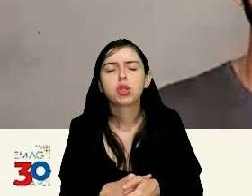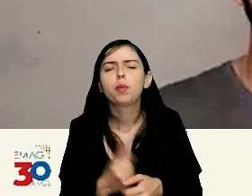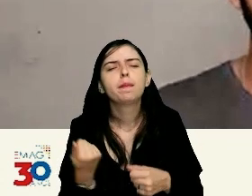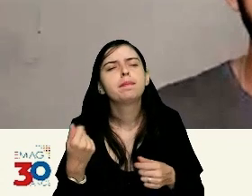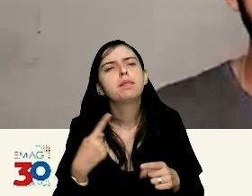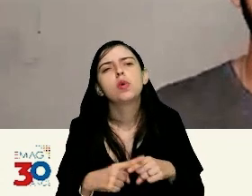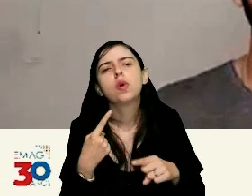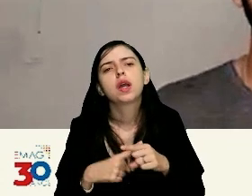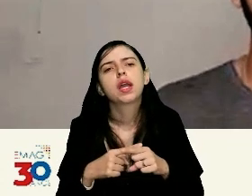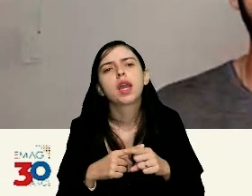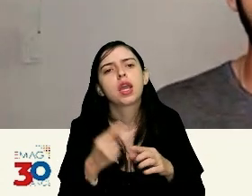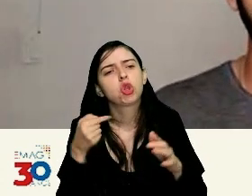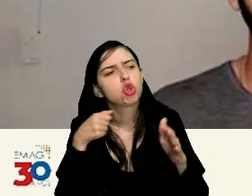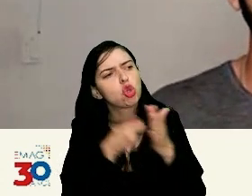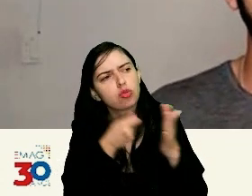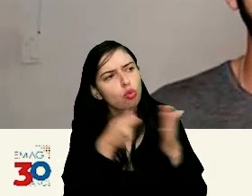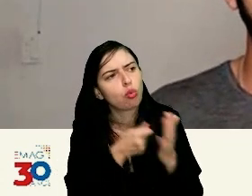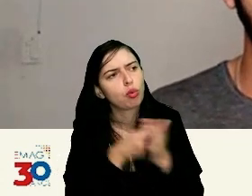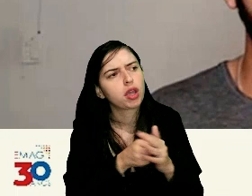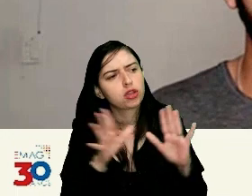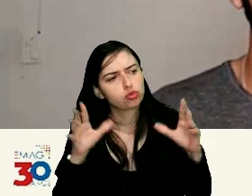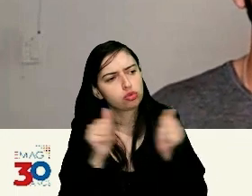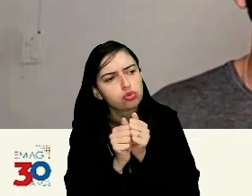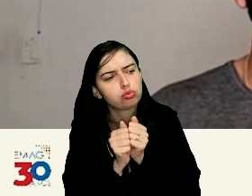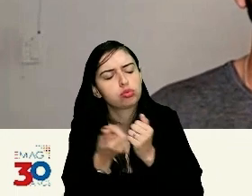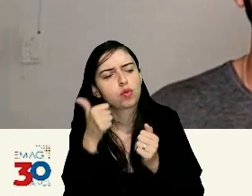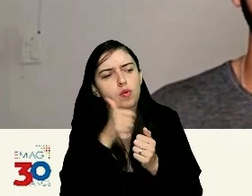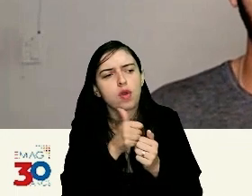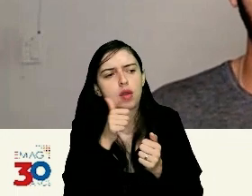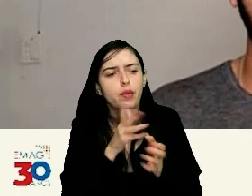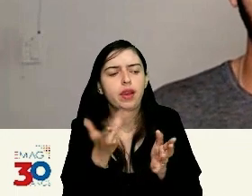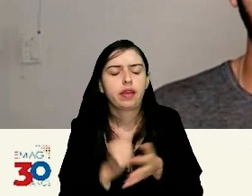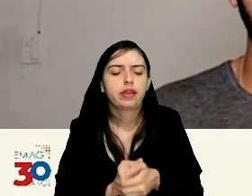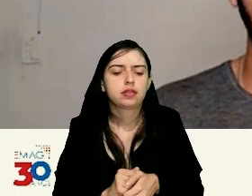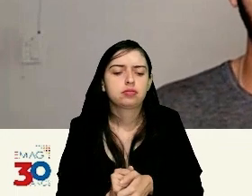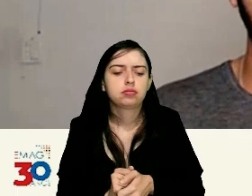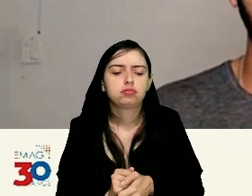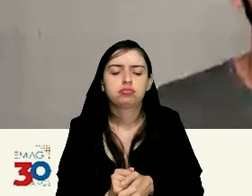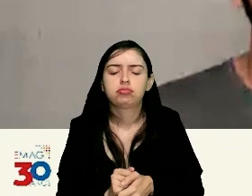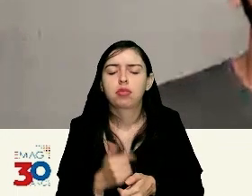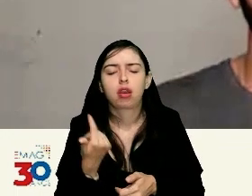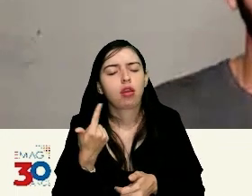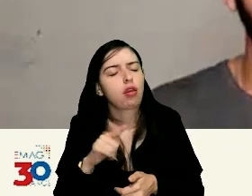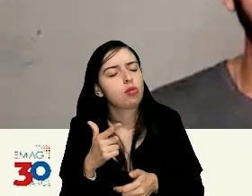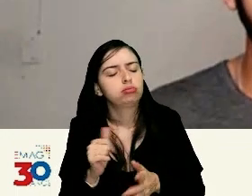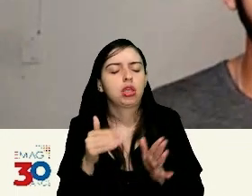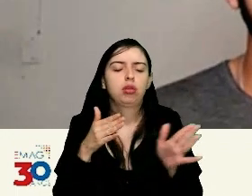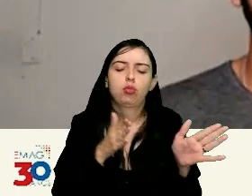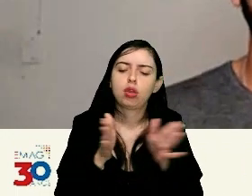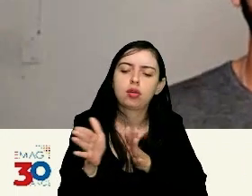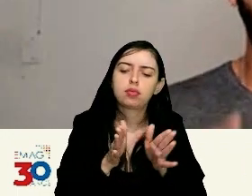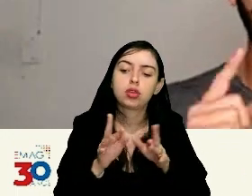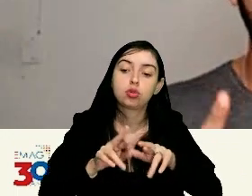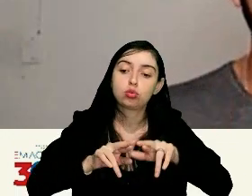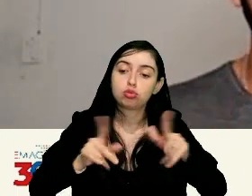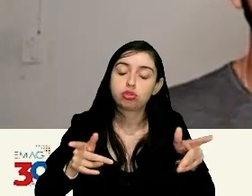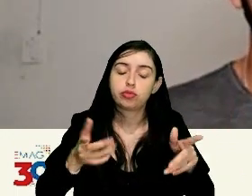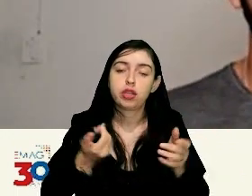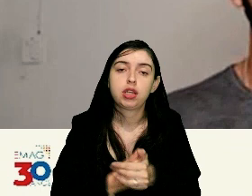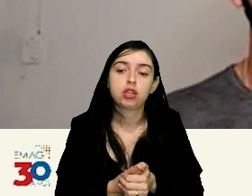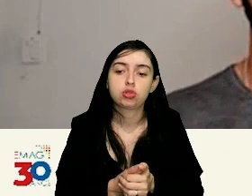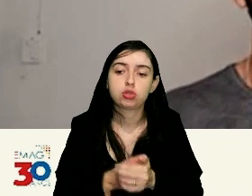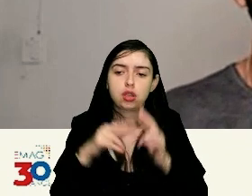sem olharmos para a paternidade, para as masculinidades, reconhecendo o